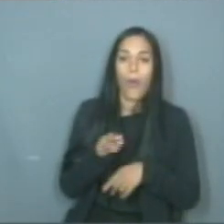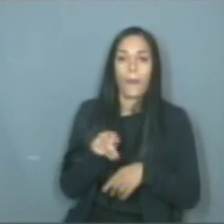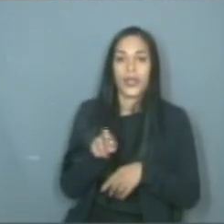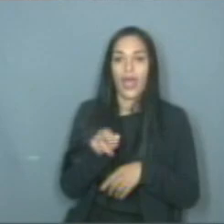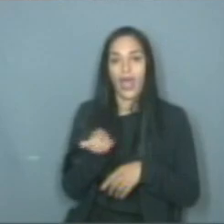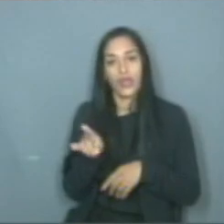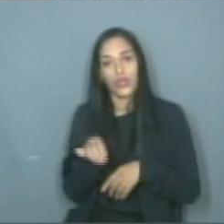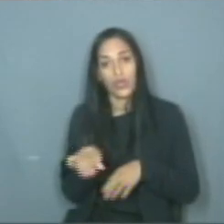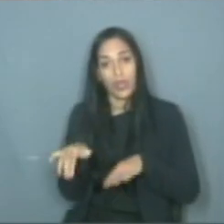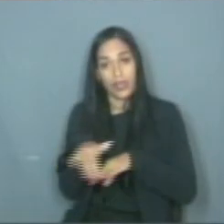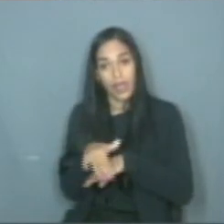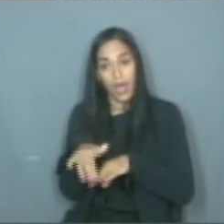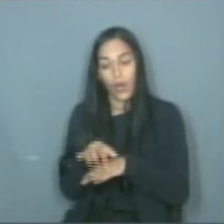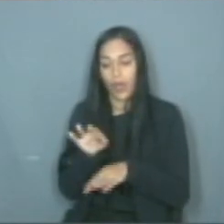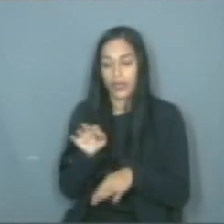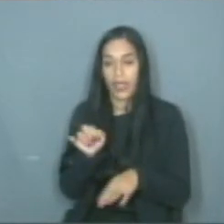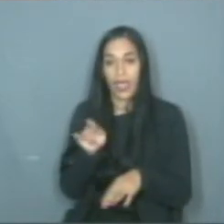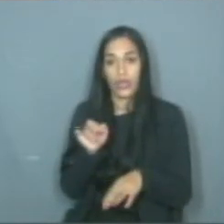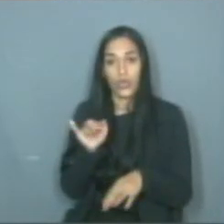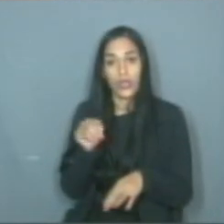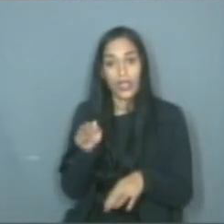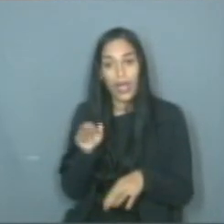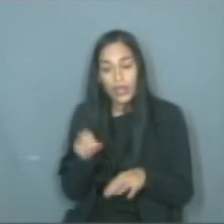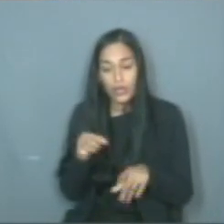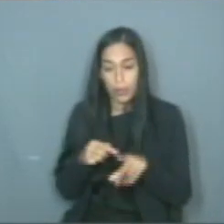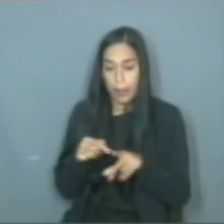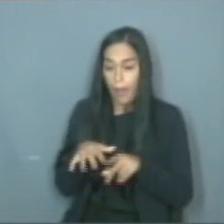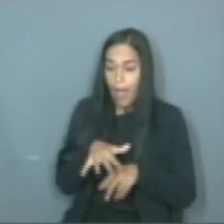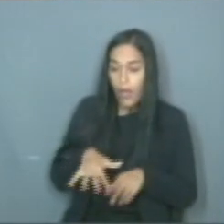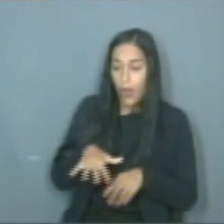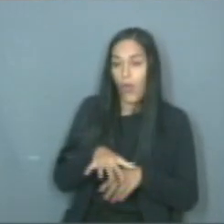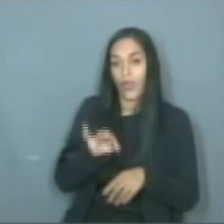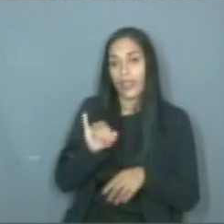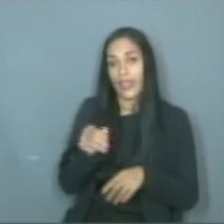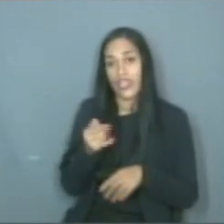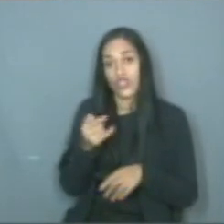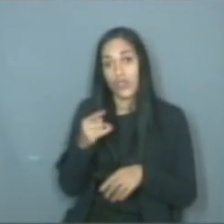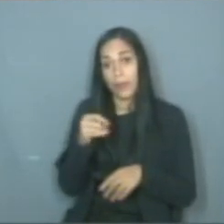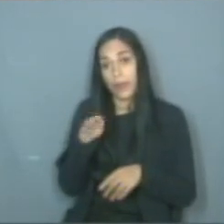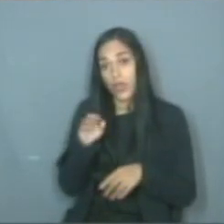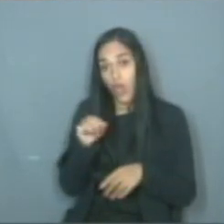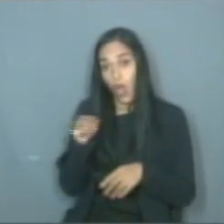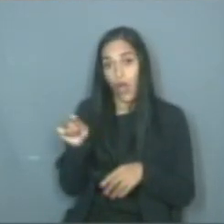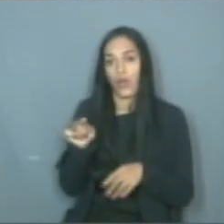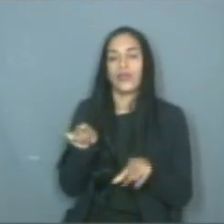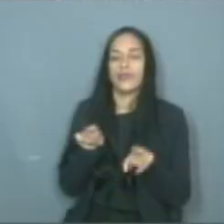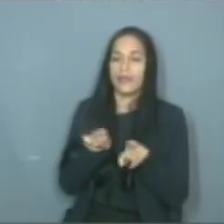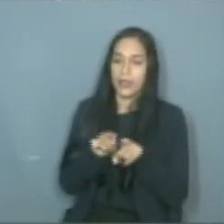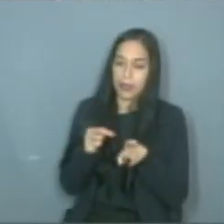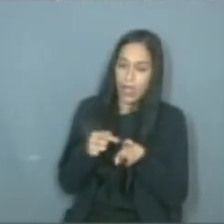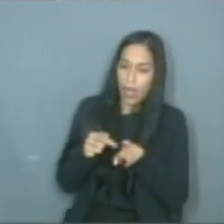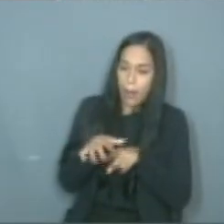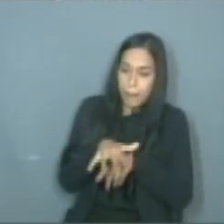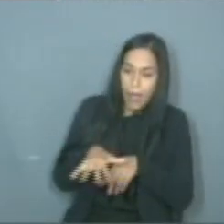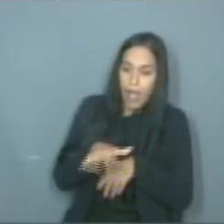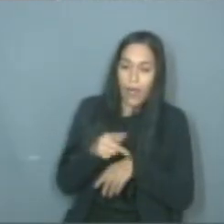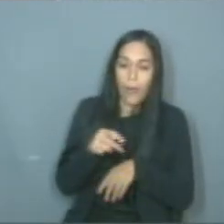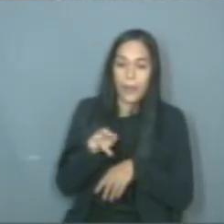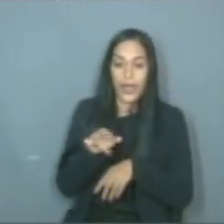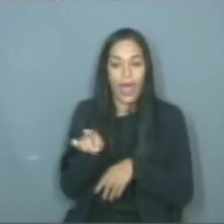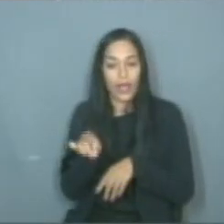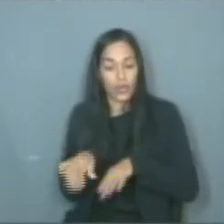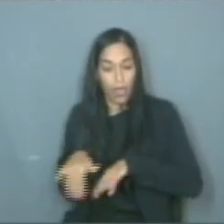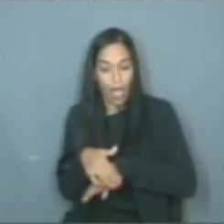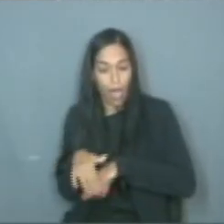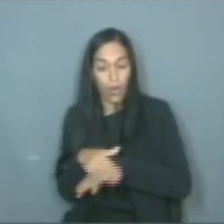Tertuliano de Araújo, no bairro de Tegipió. A gente vai ter também a rua Carlos Gomes, no Prado, para fazer capinação, varrição e limpeza.